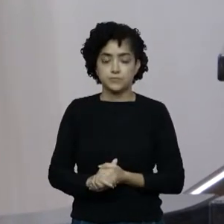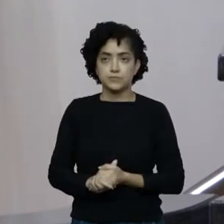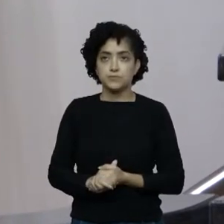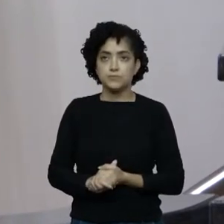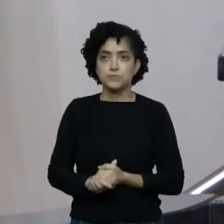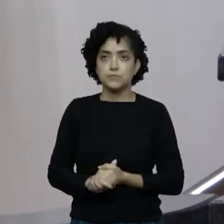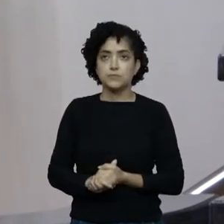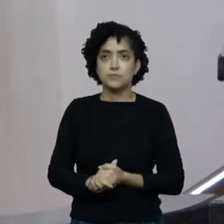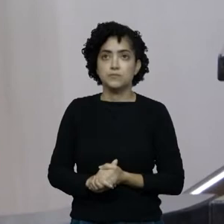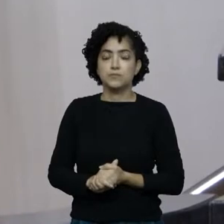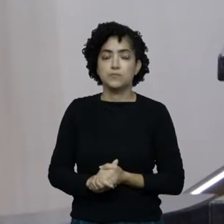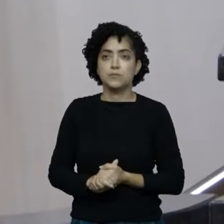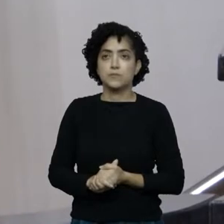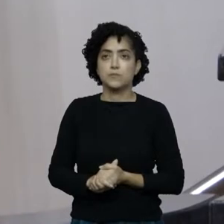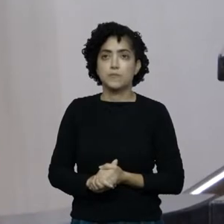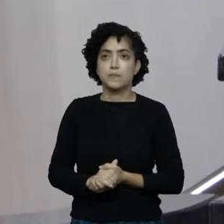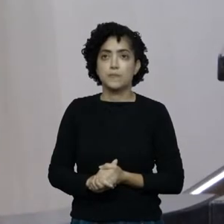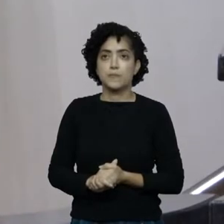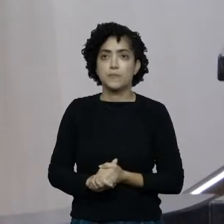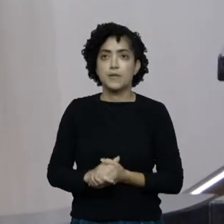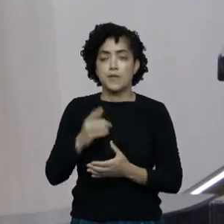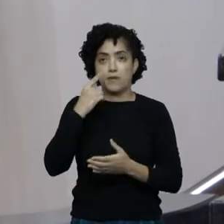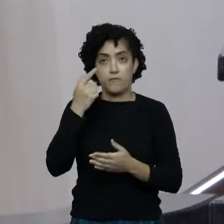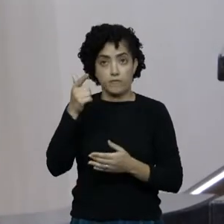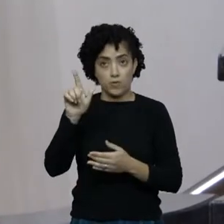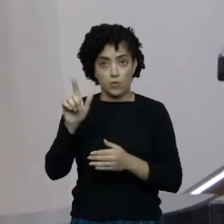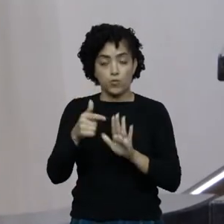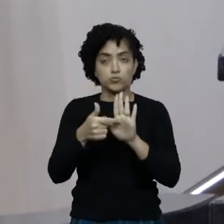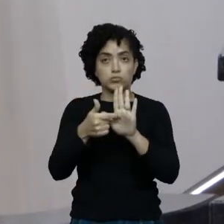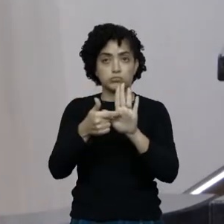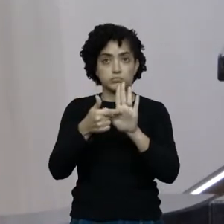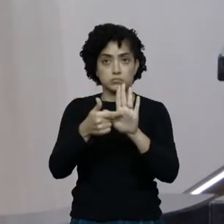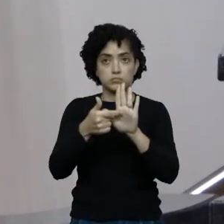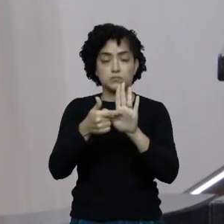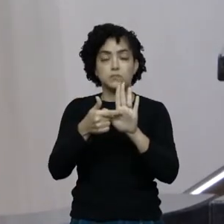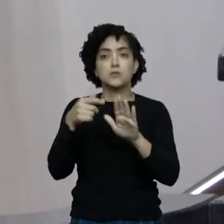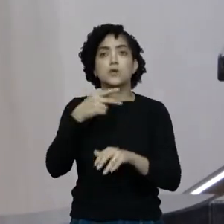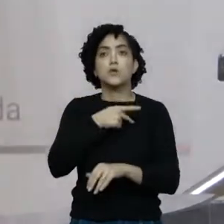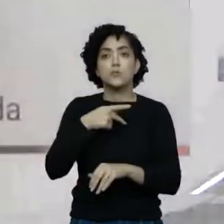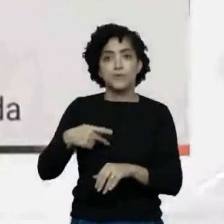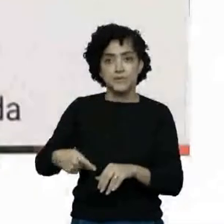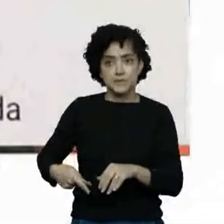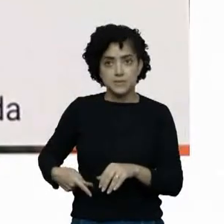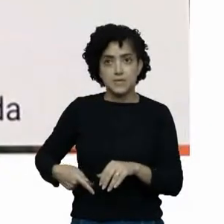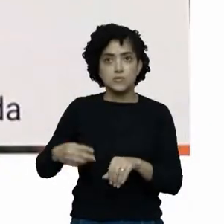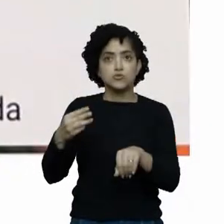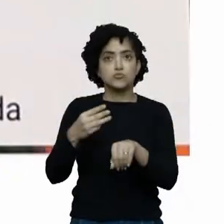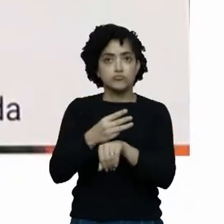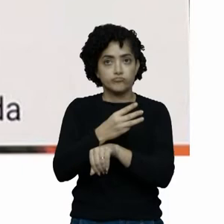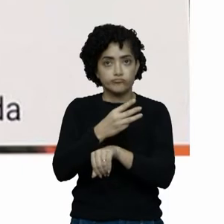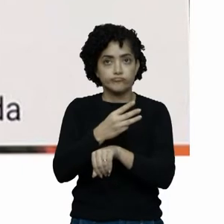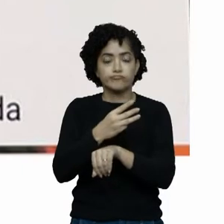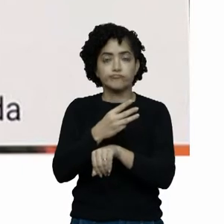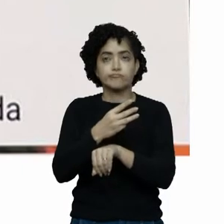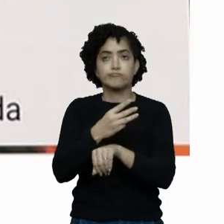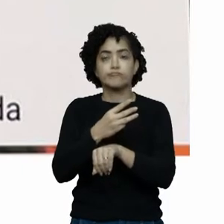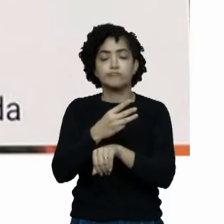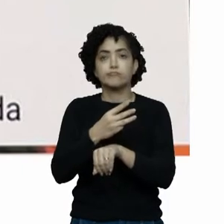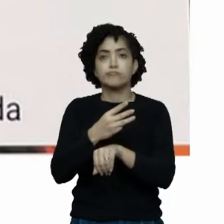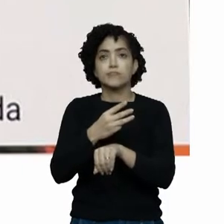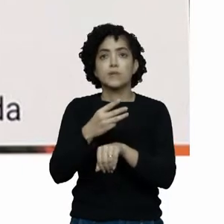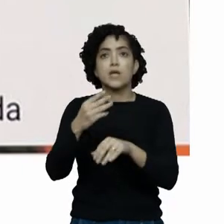só no dia Dezenove de Abril pode passar a próxima o senhor presidente por WhatsApp e